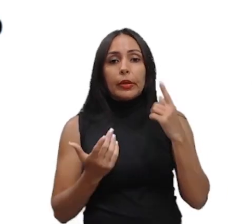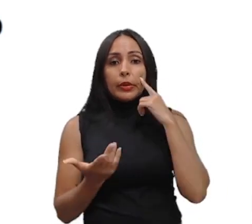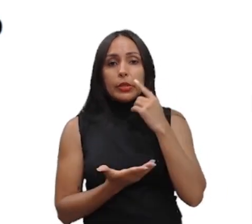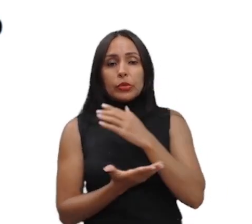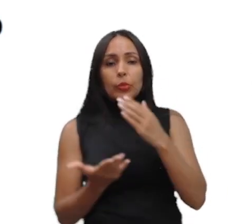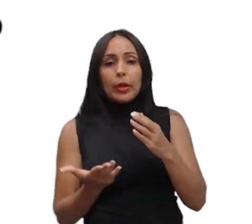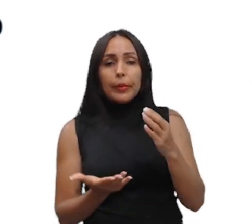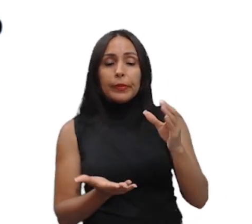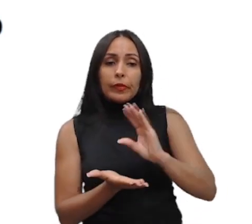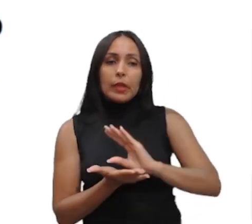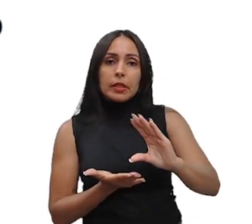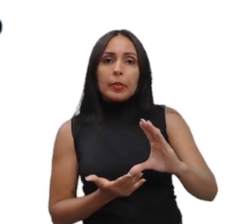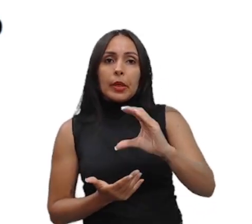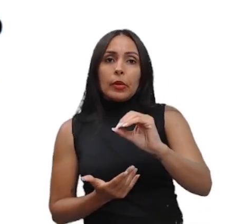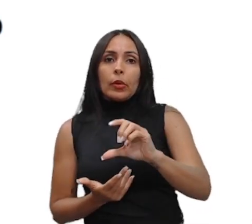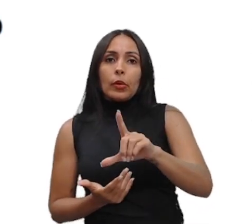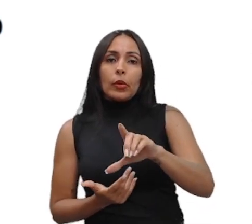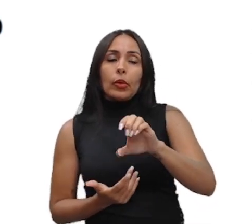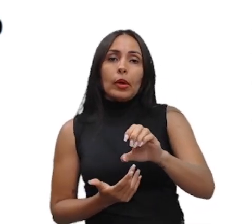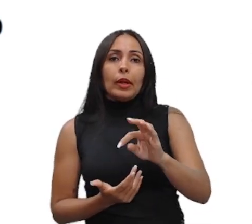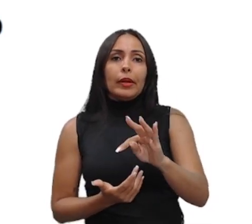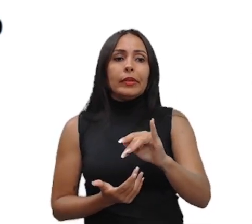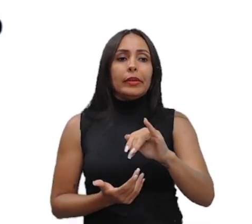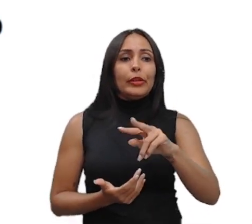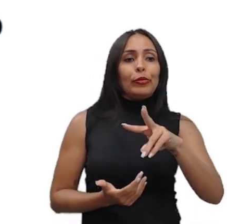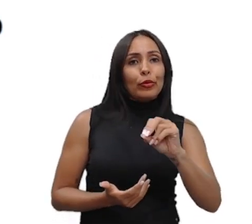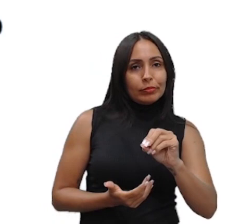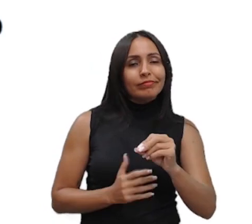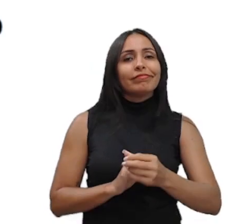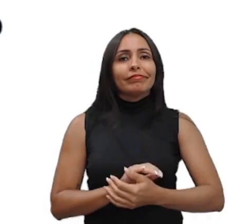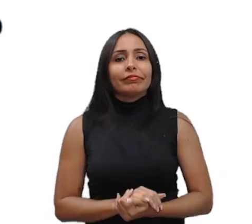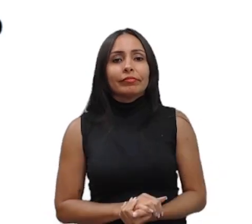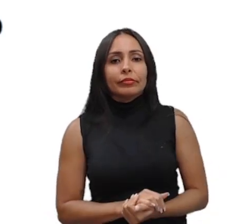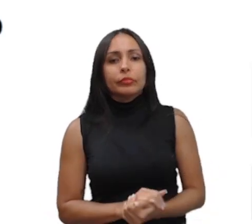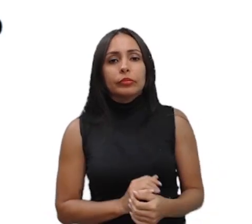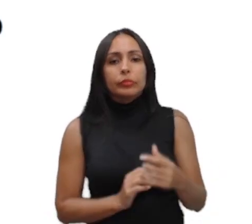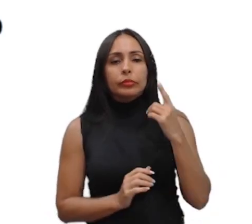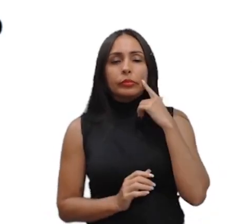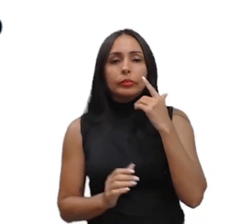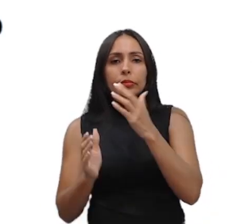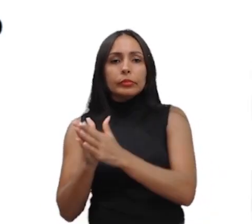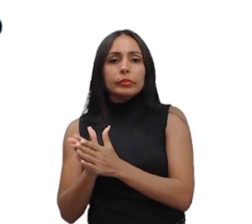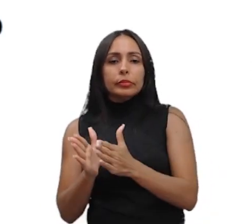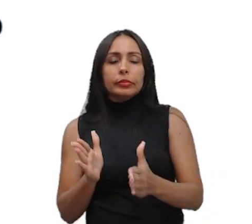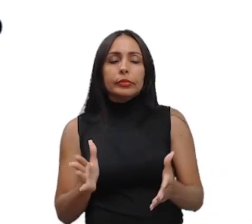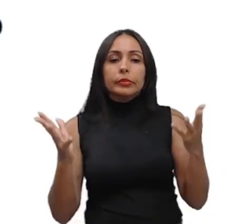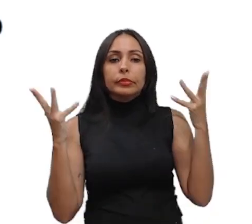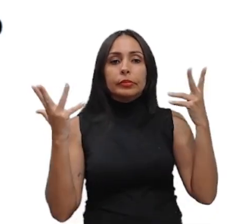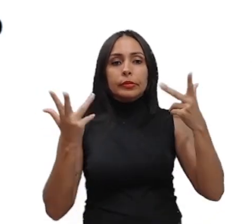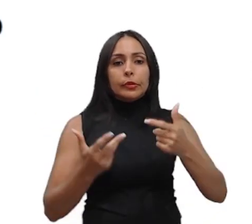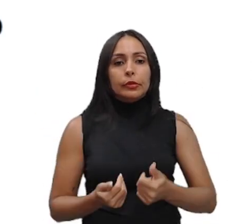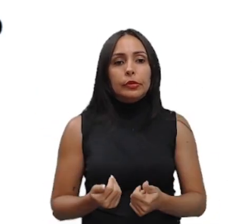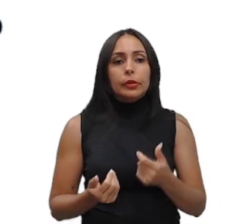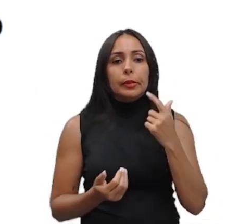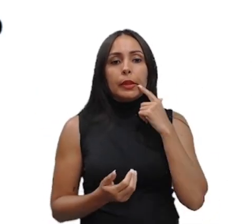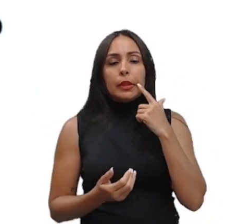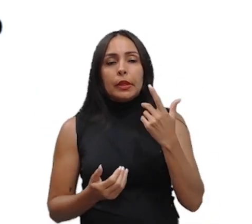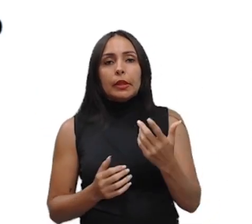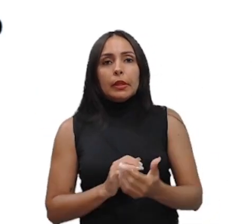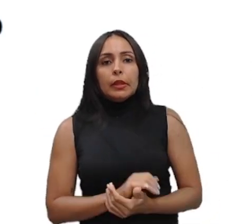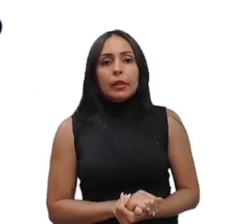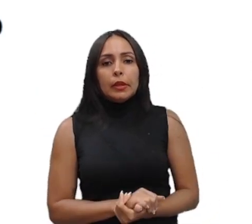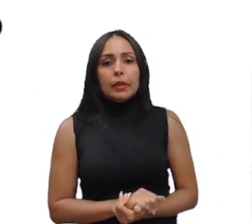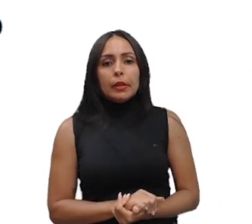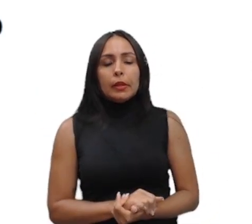aquele clássico nome chamado da vaquinha, que todos contribuem da sua maneira. Então, a